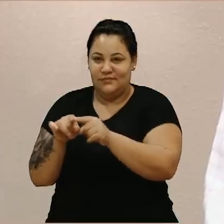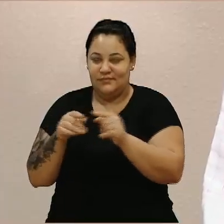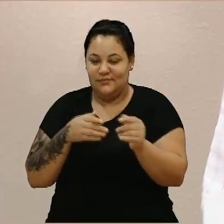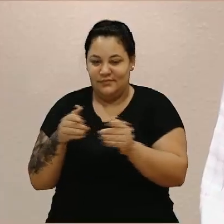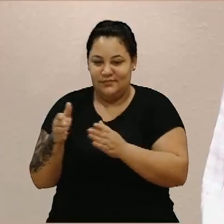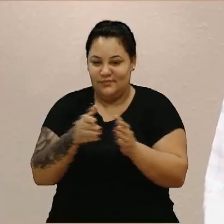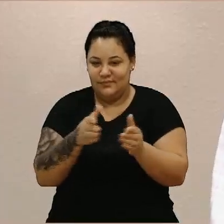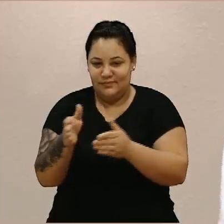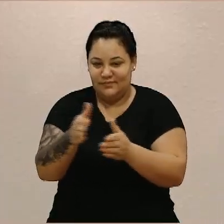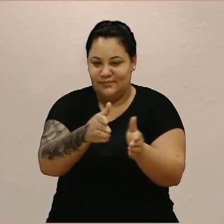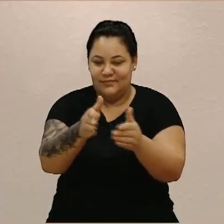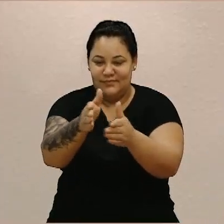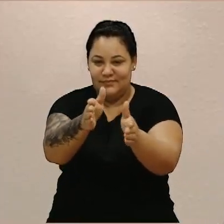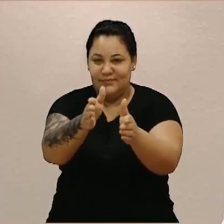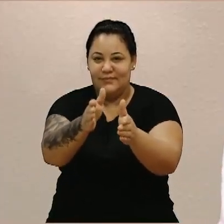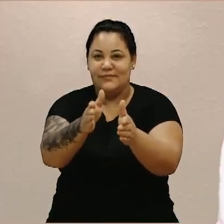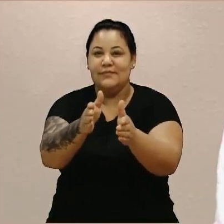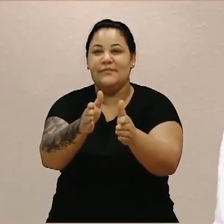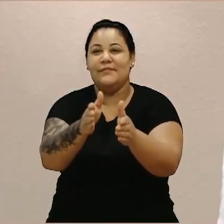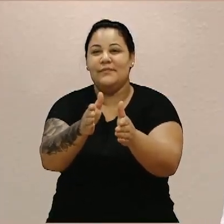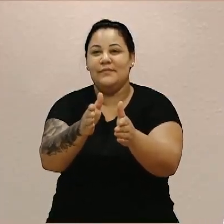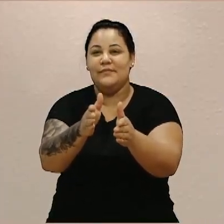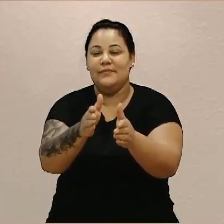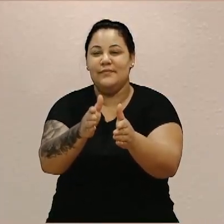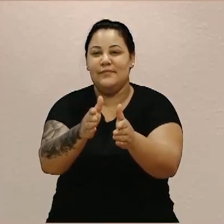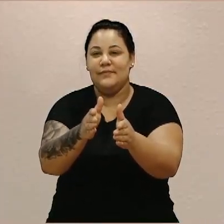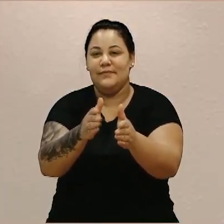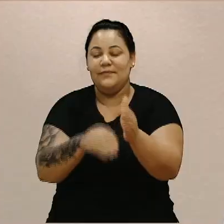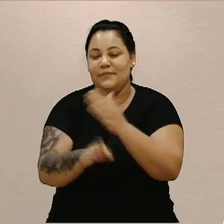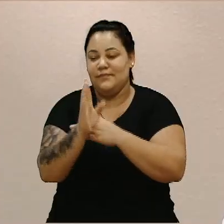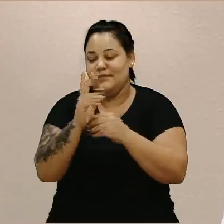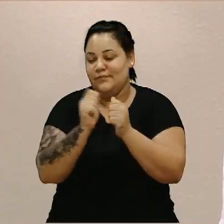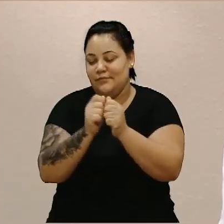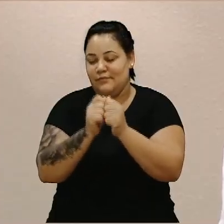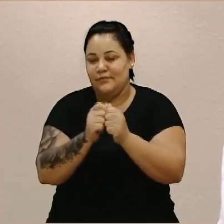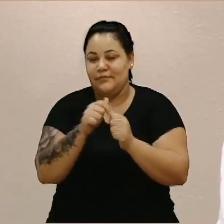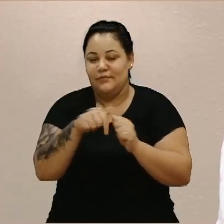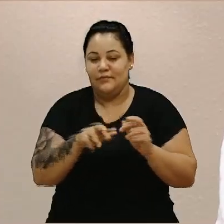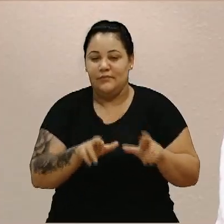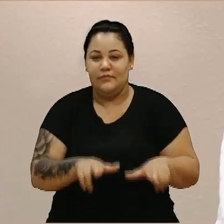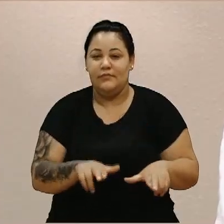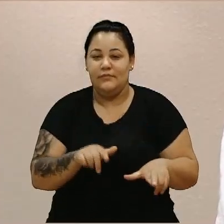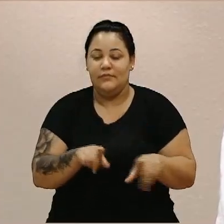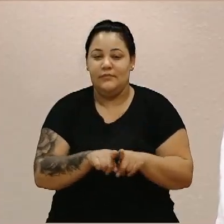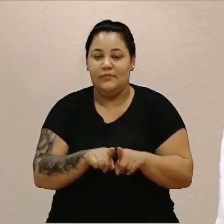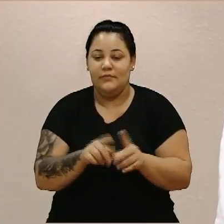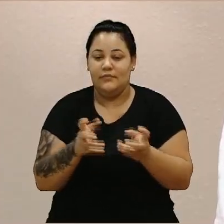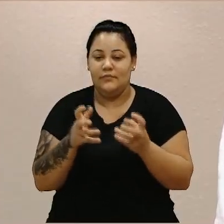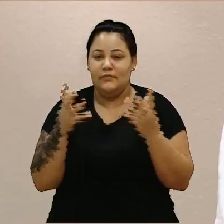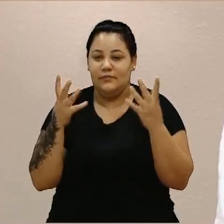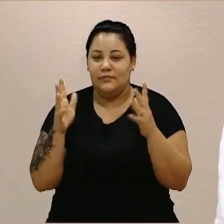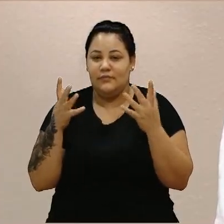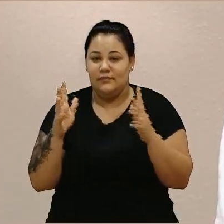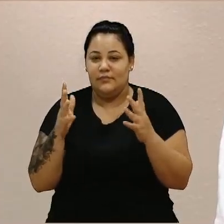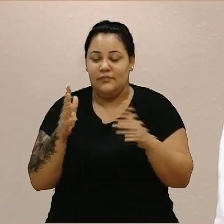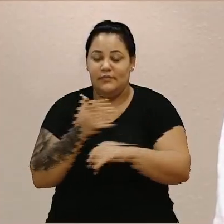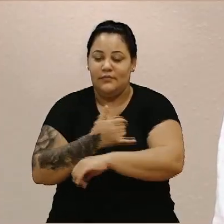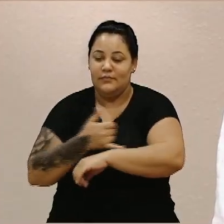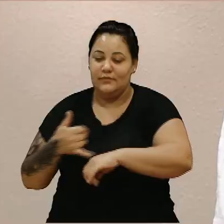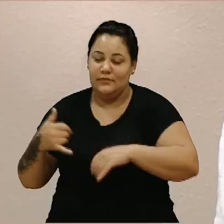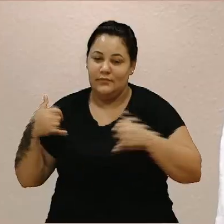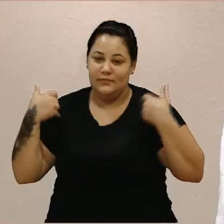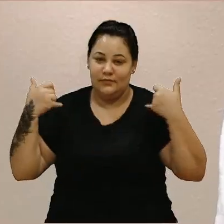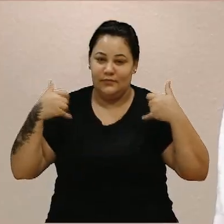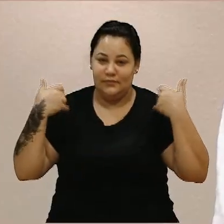tempo atrás, aqui na nossa região, né, e parabenizá-lo, então, pela passagem do seu aniversário, irmão